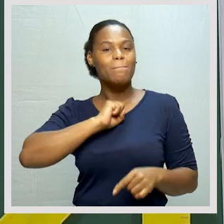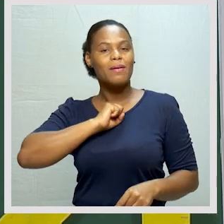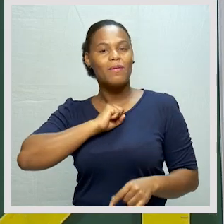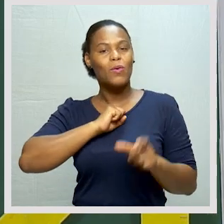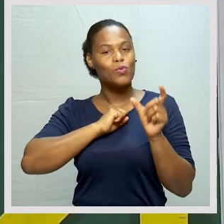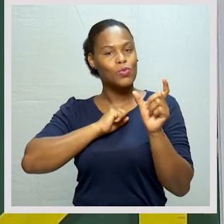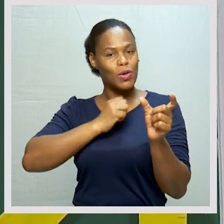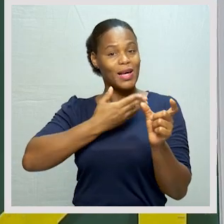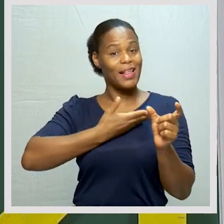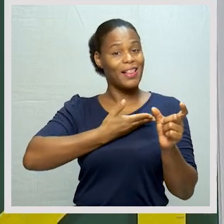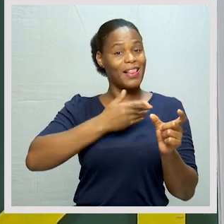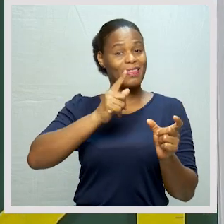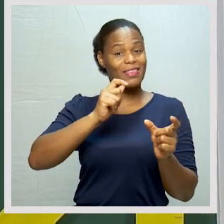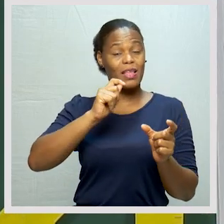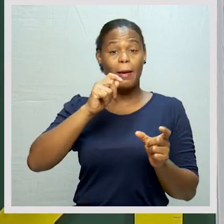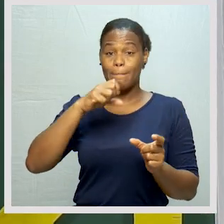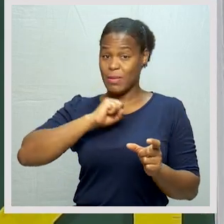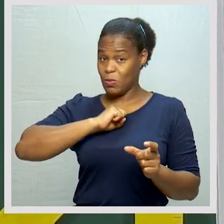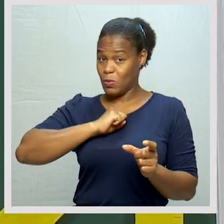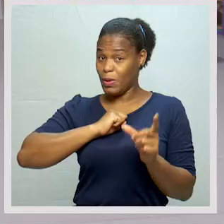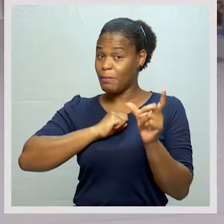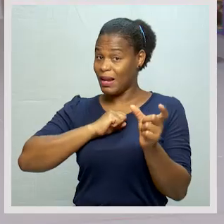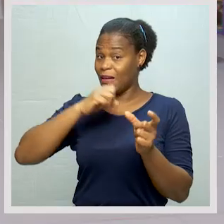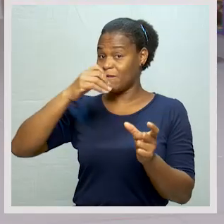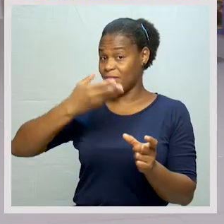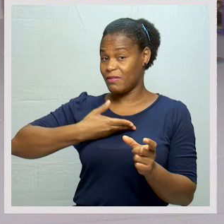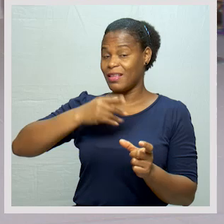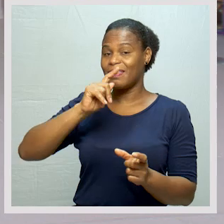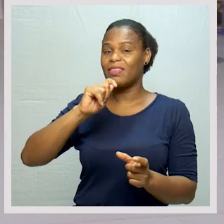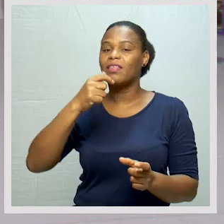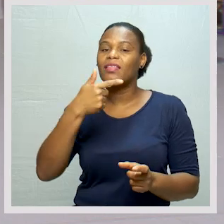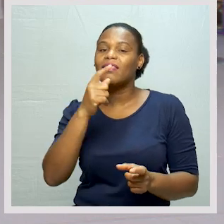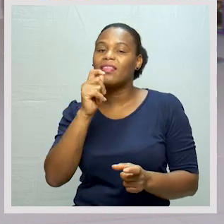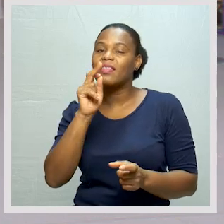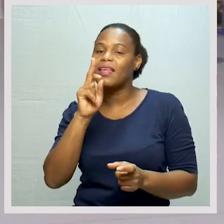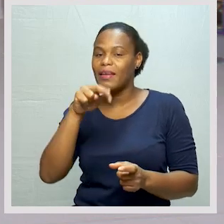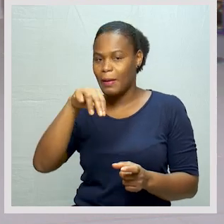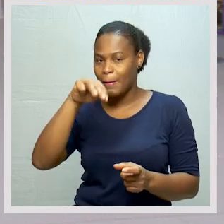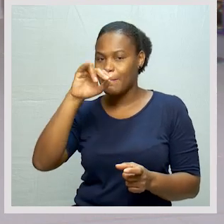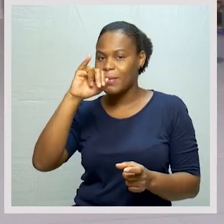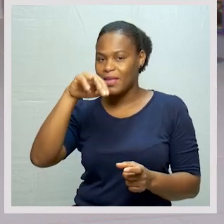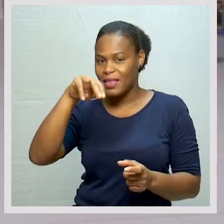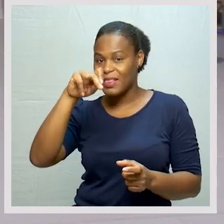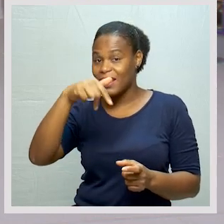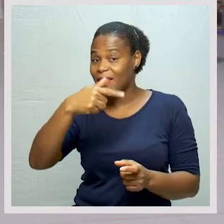ele usou um determinante, meus, não é? E também